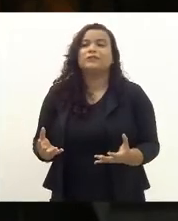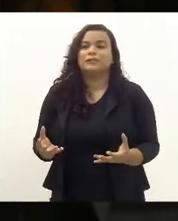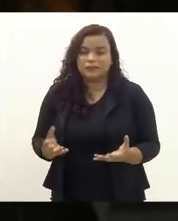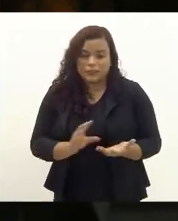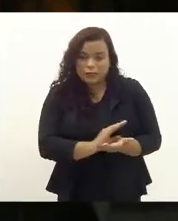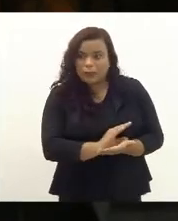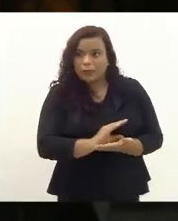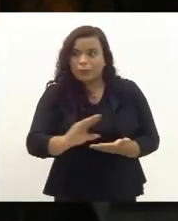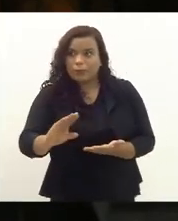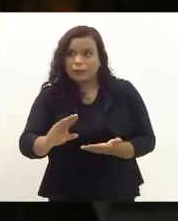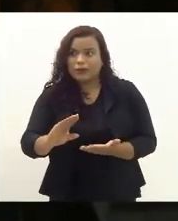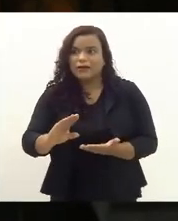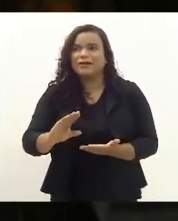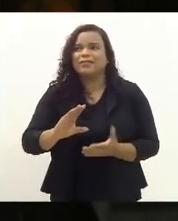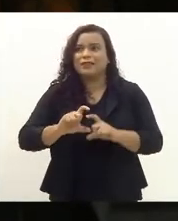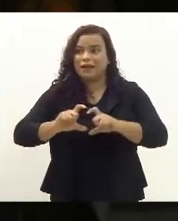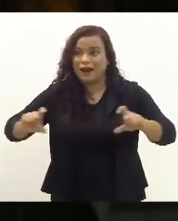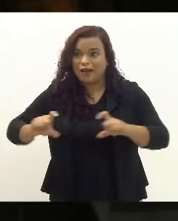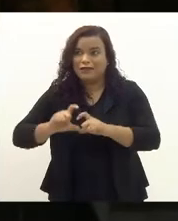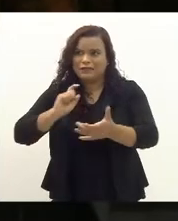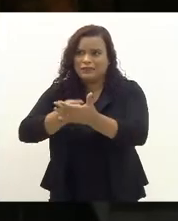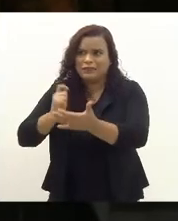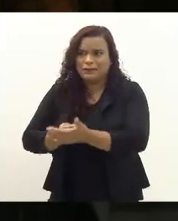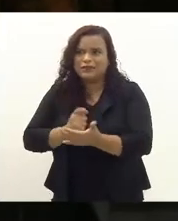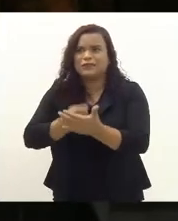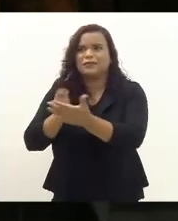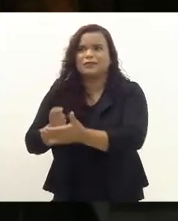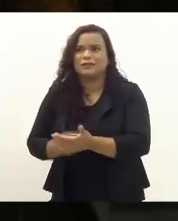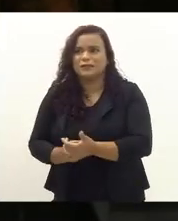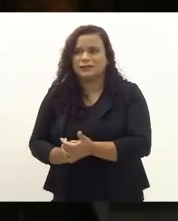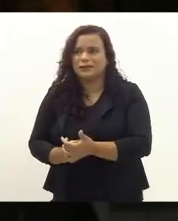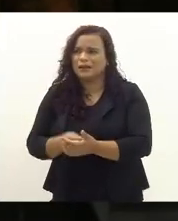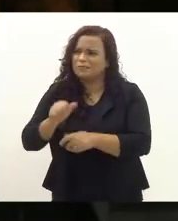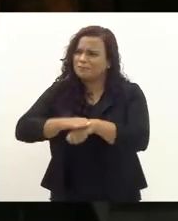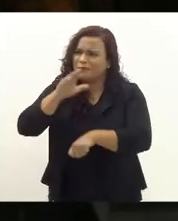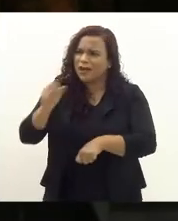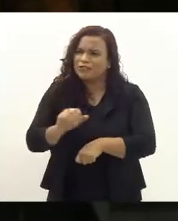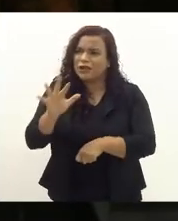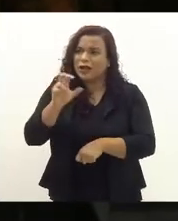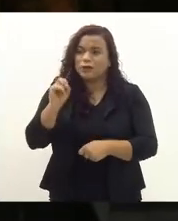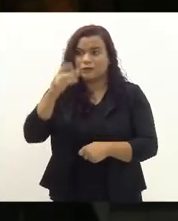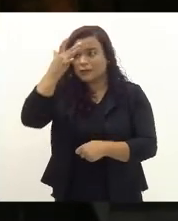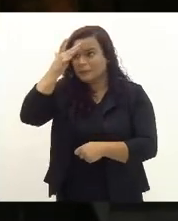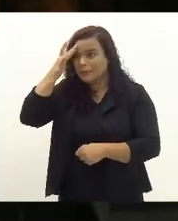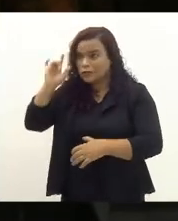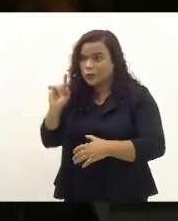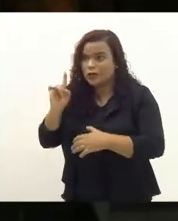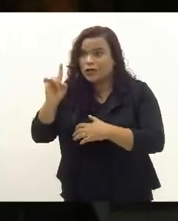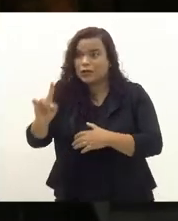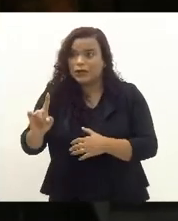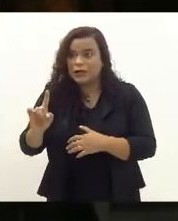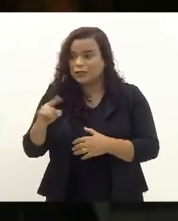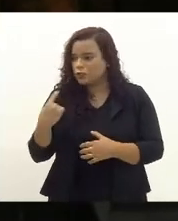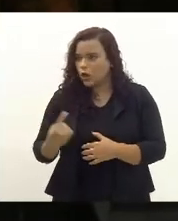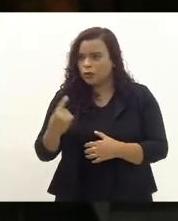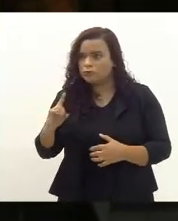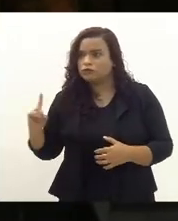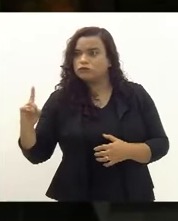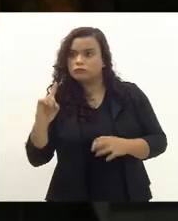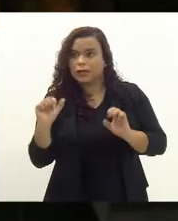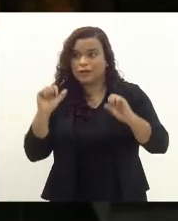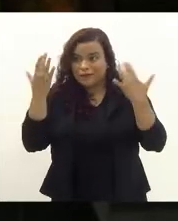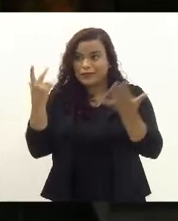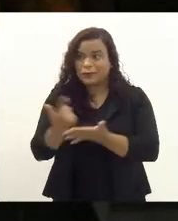que Inclusive era maior do que o ingresso que a pessoa que fosse até a bilheteria pagaria para entrar nesse evento literário